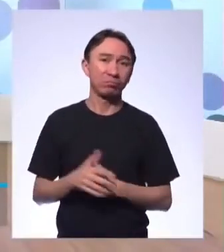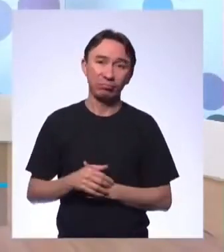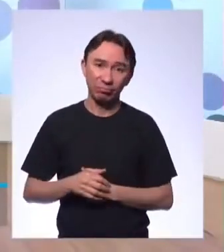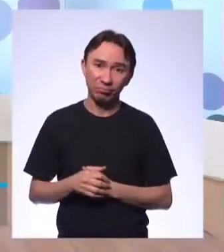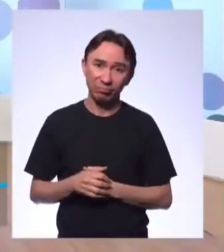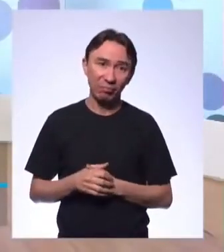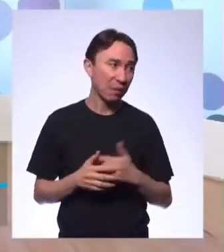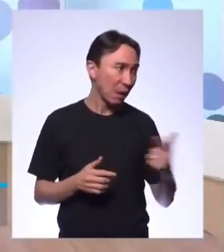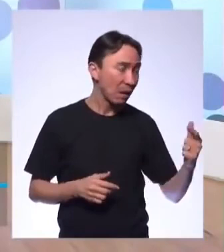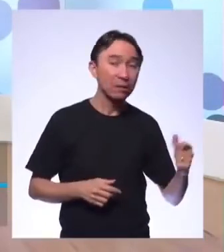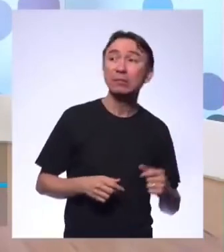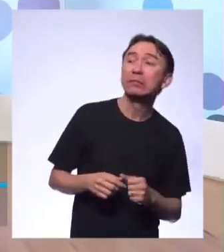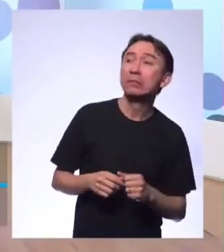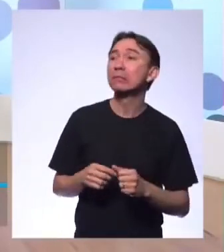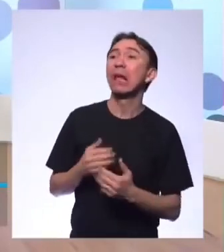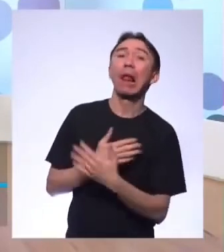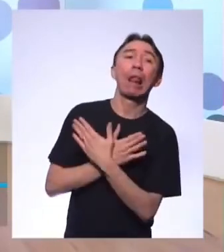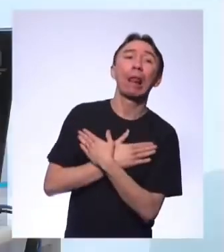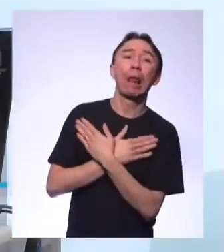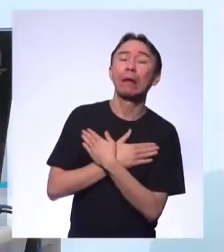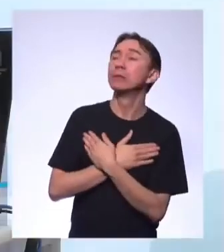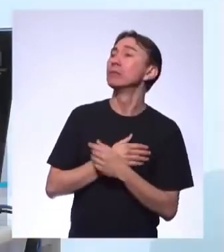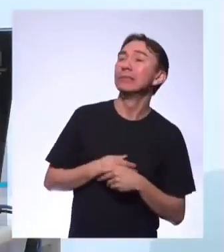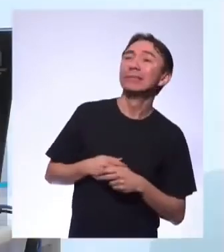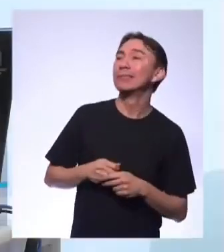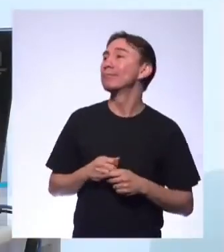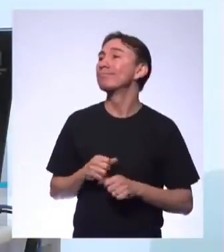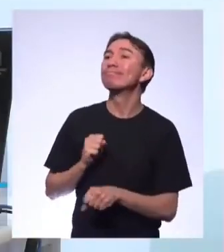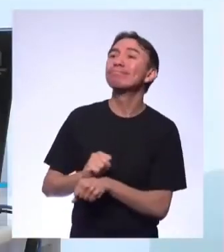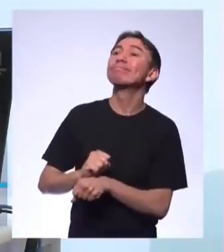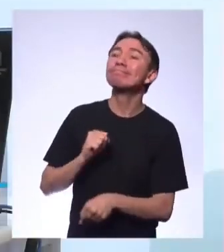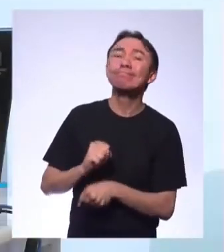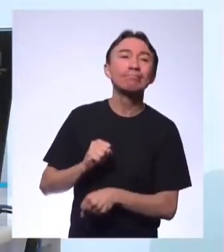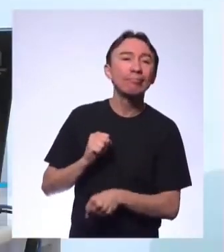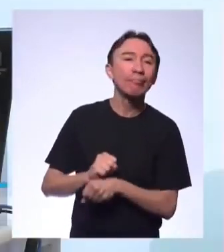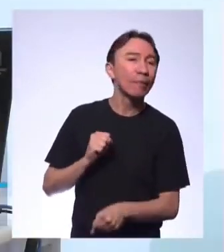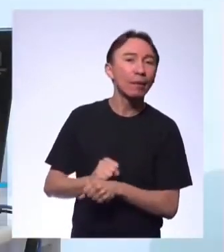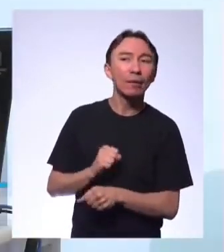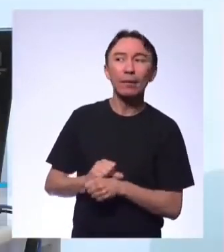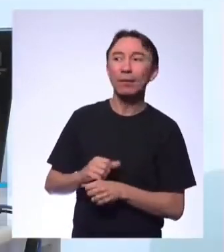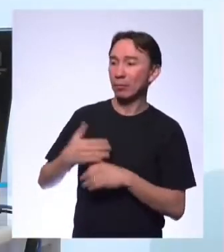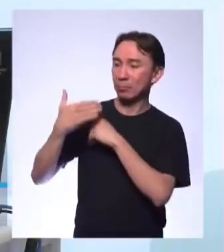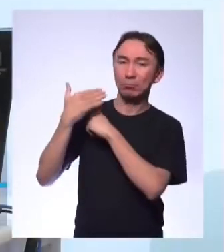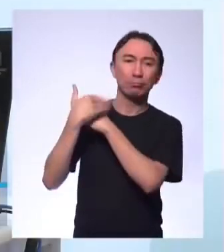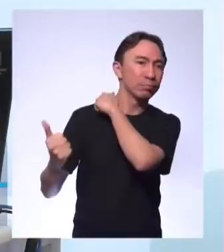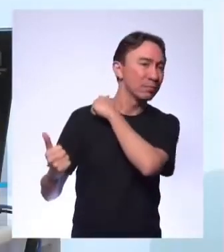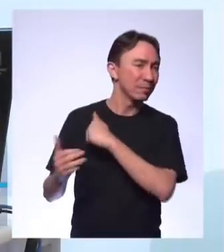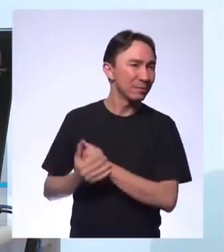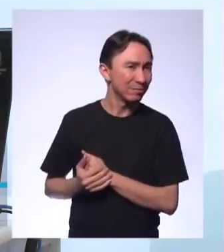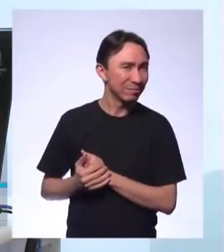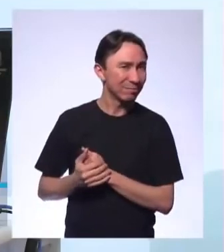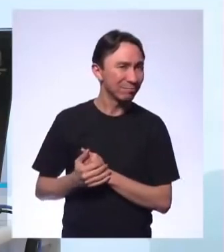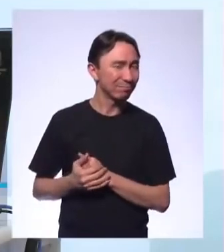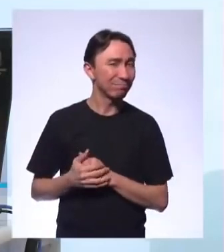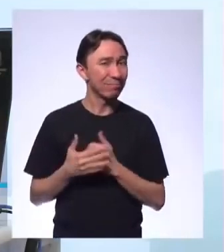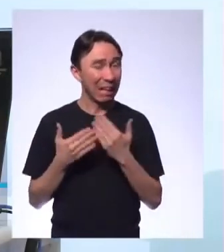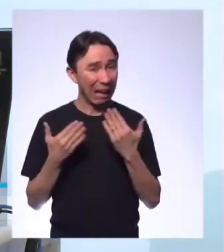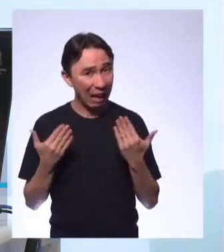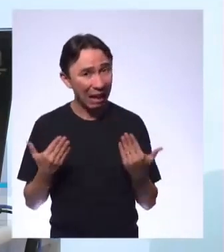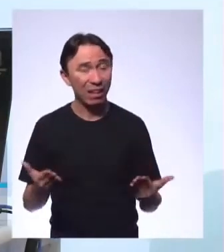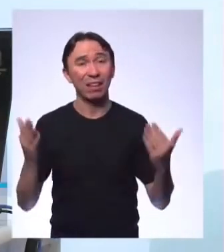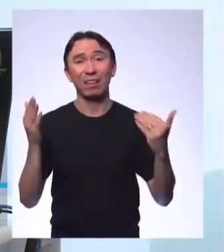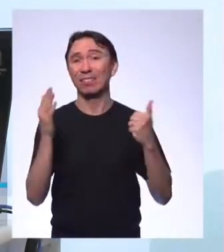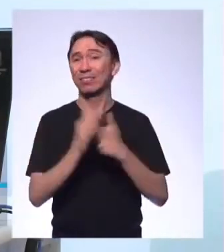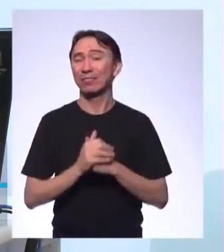por alguém que está ali na porta esperando a sua vez de trabalhar. E isso, gente, significa precarização das